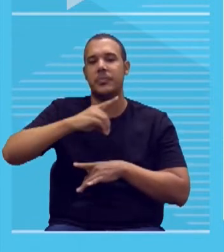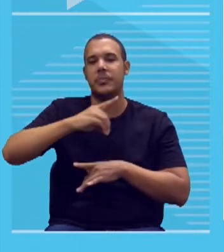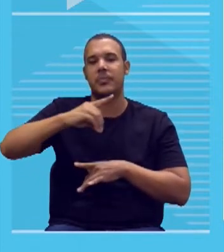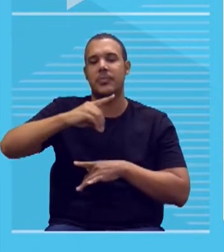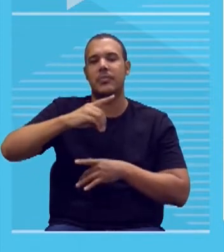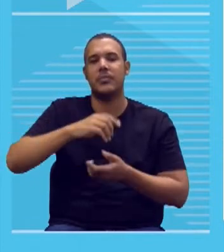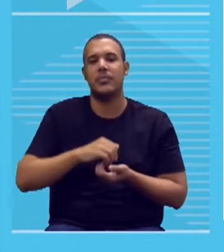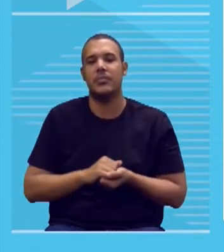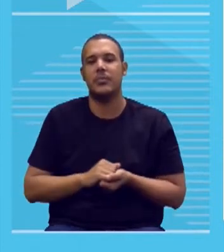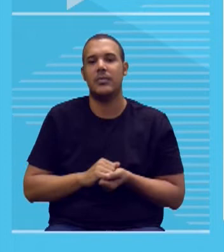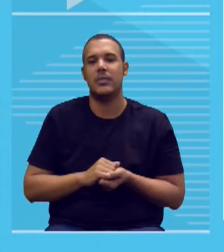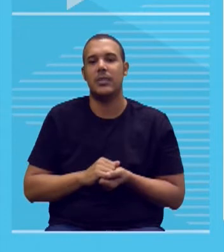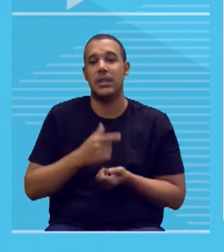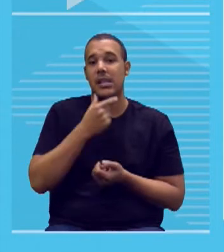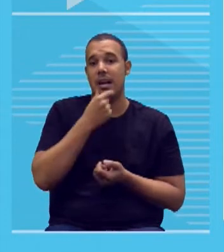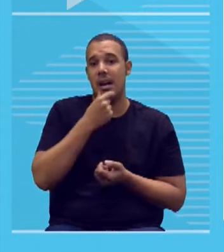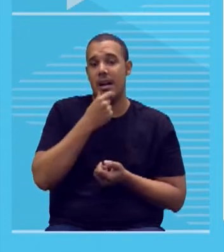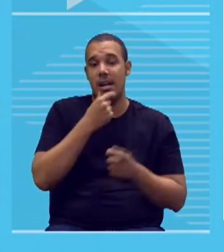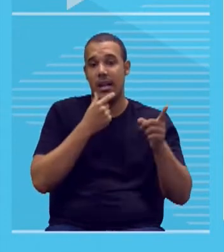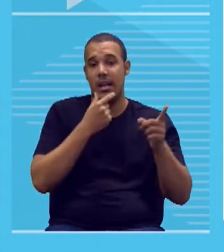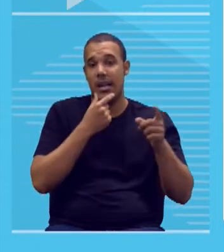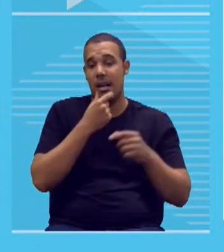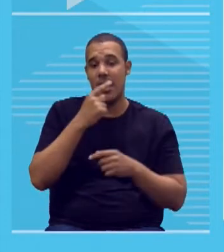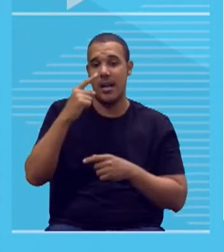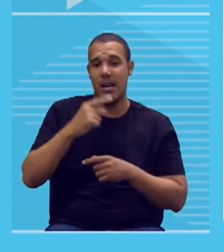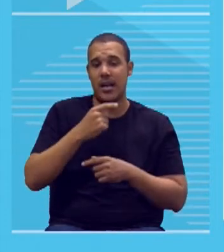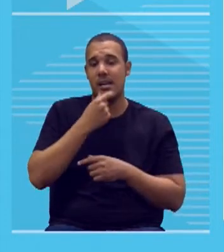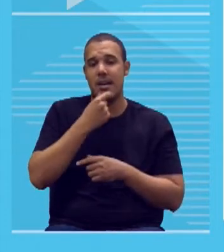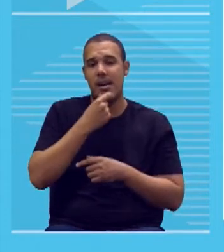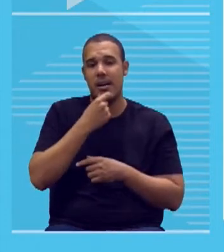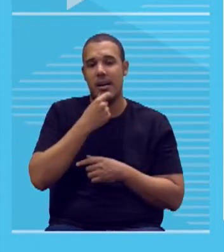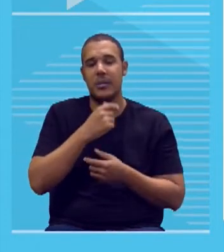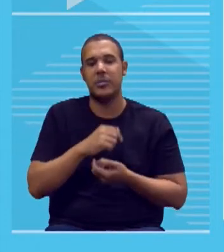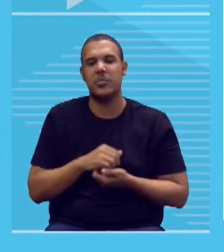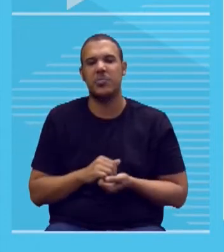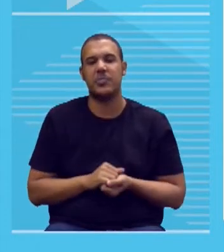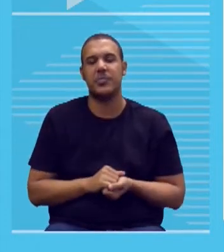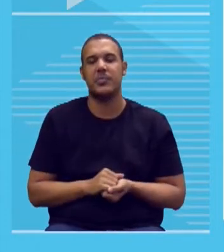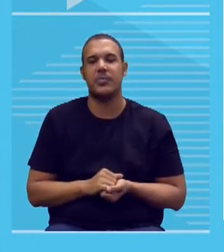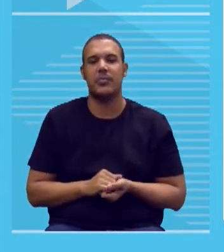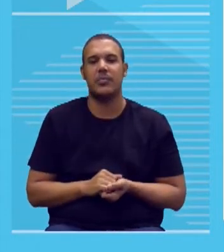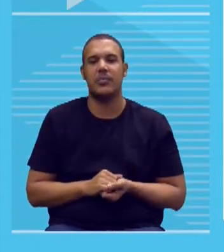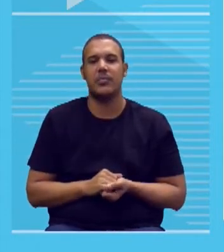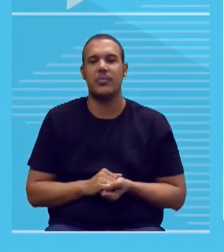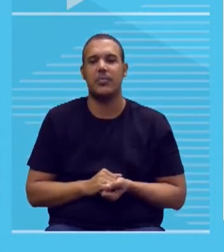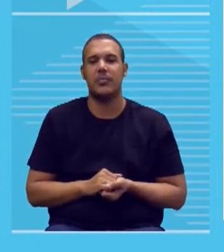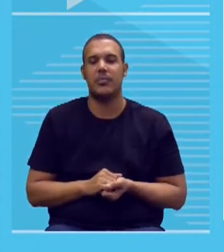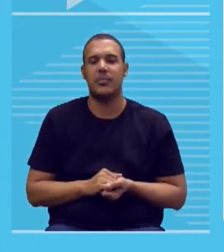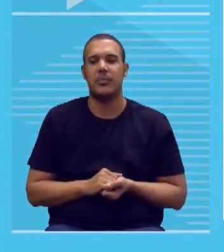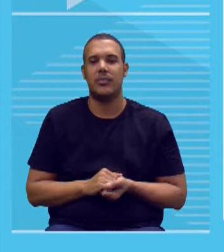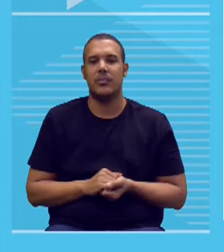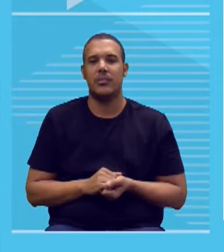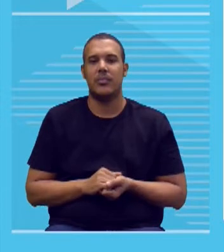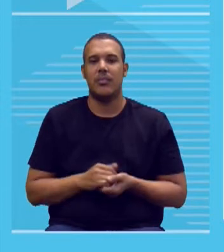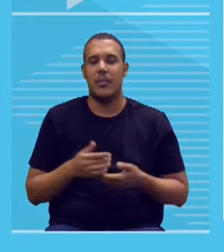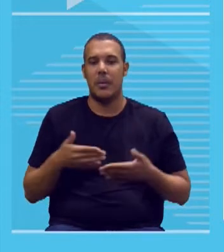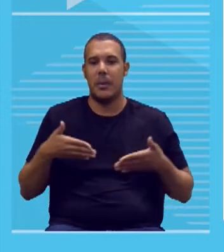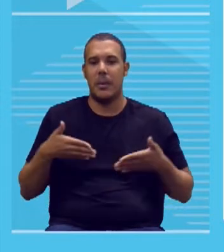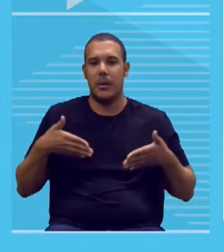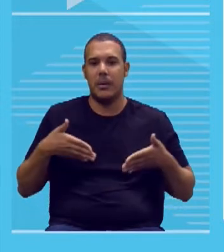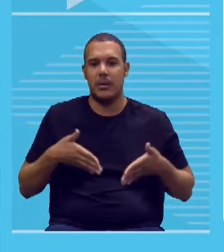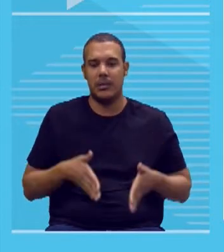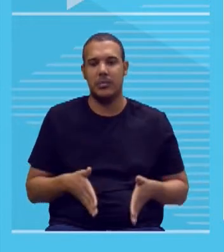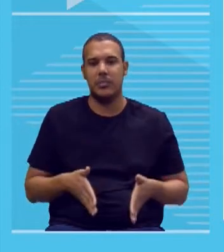Otávio é o inglês enquanto uma marca francesa o Davi em inglês né nasceu aí e